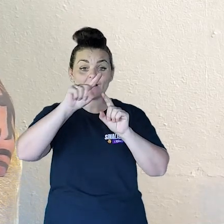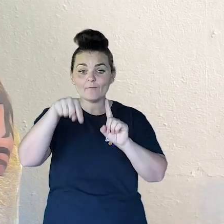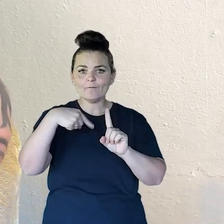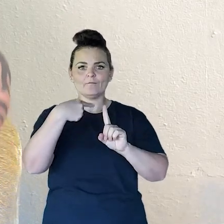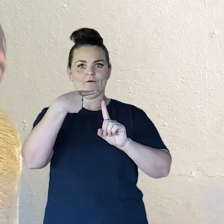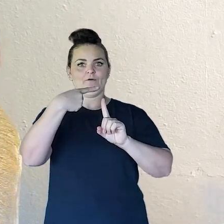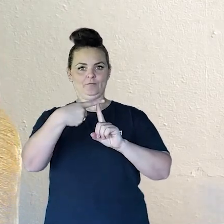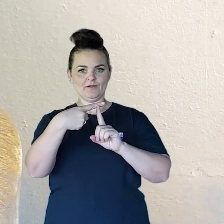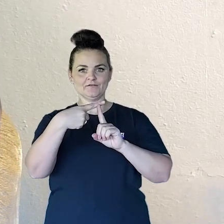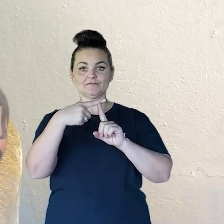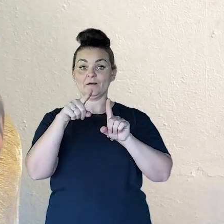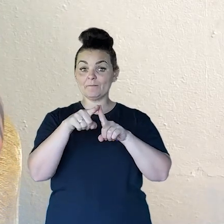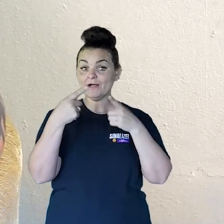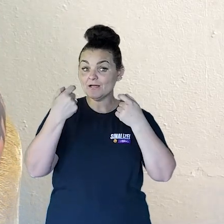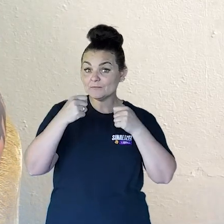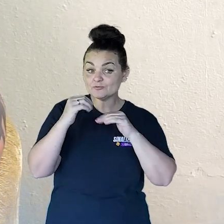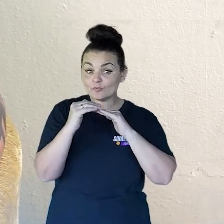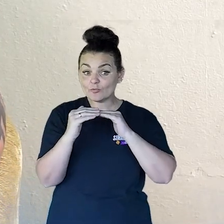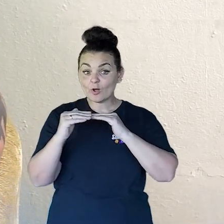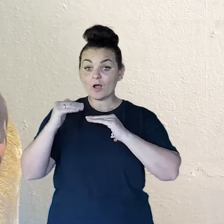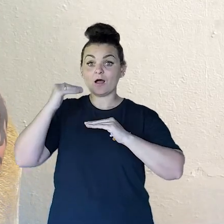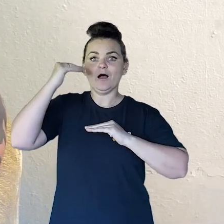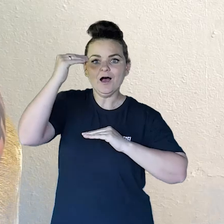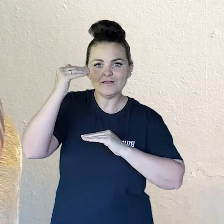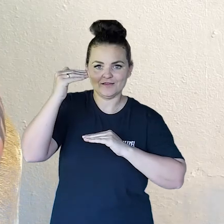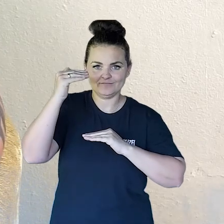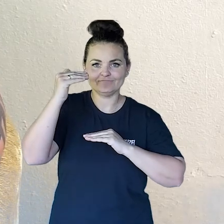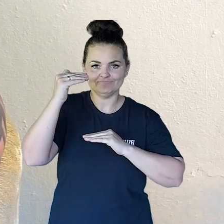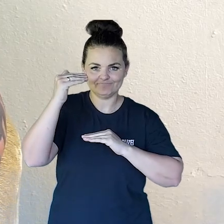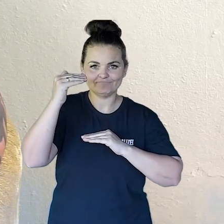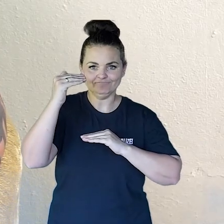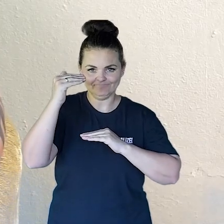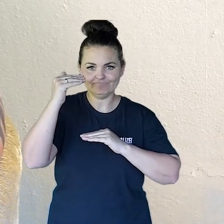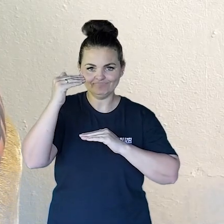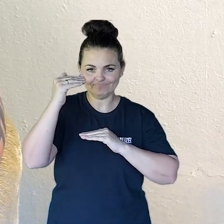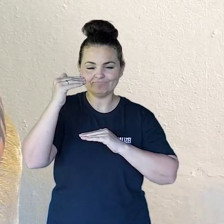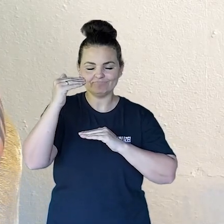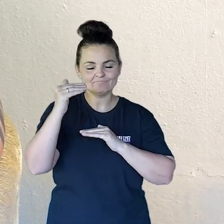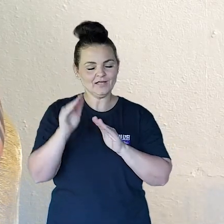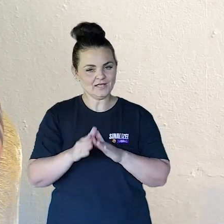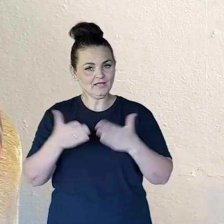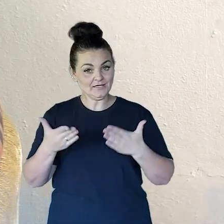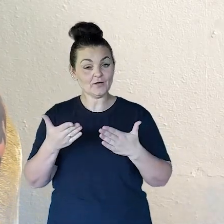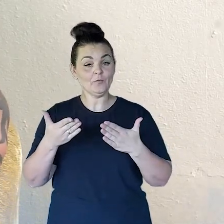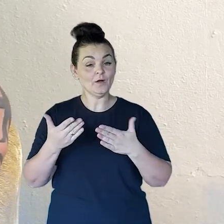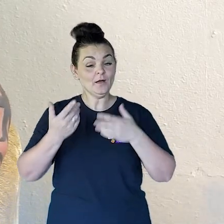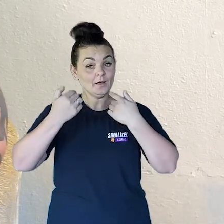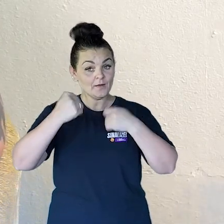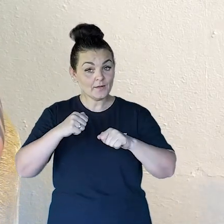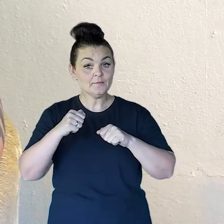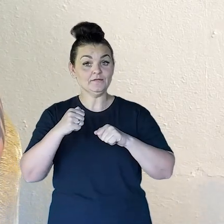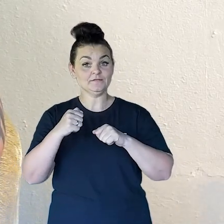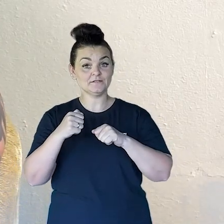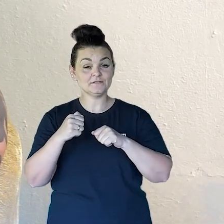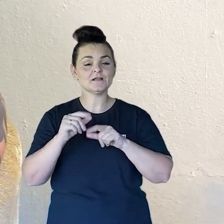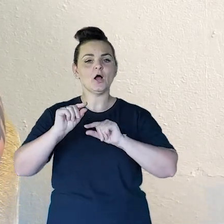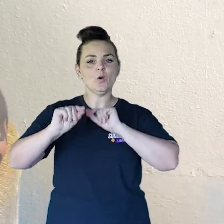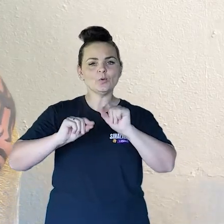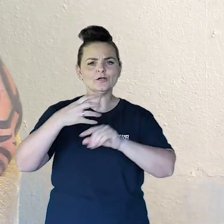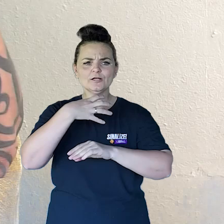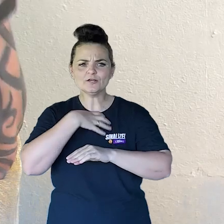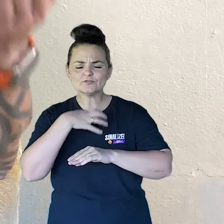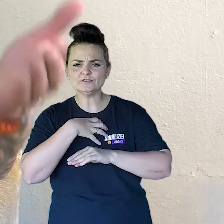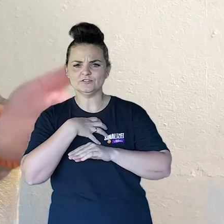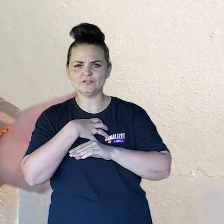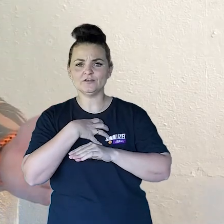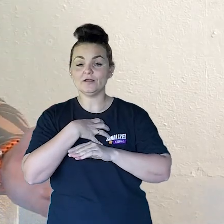fazer algo mais, você tem que pular esse muro. E no meu caso ali, eu senti que esse muro seria estar vindo para o lado de cá,